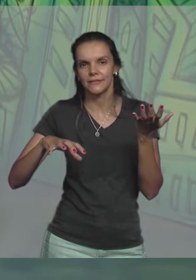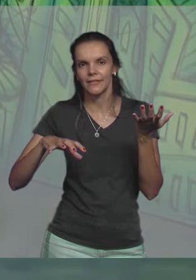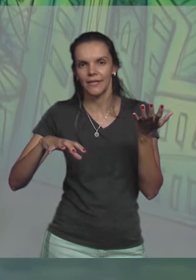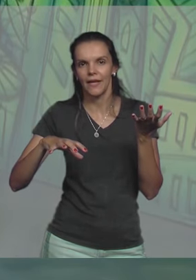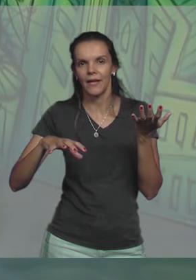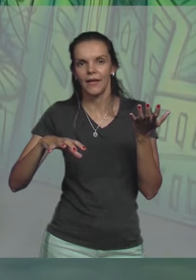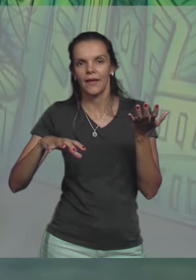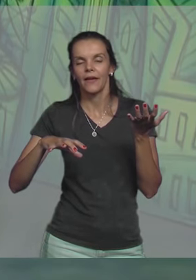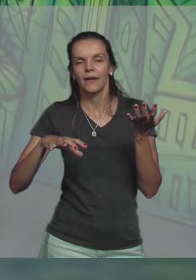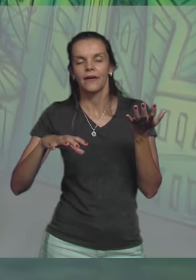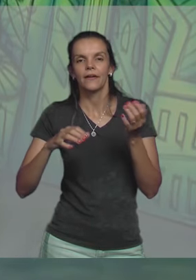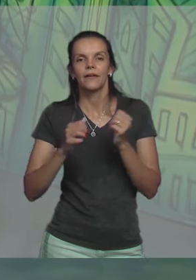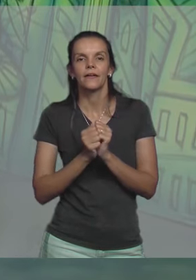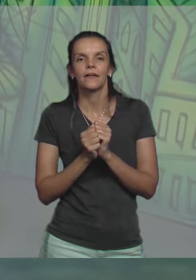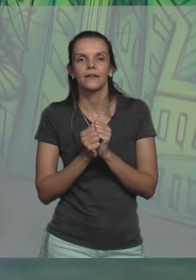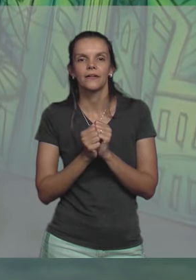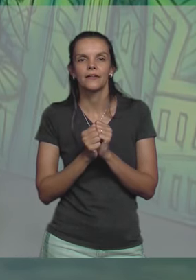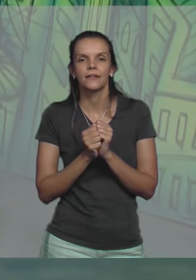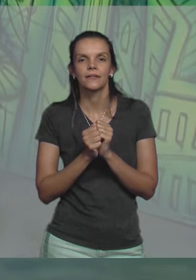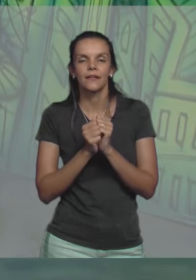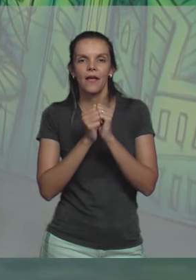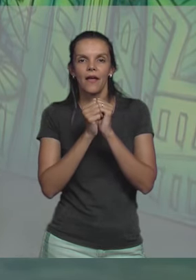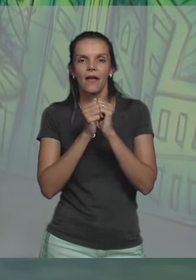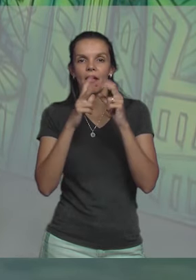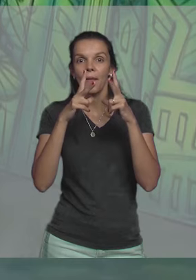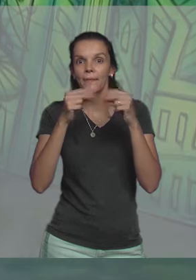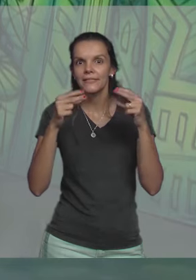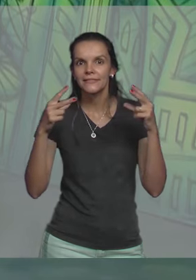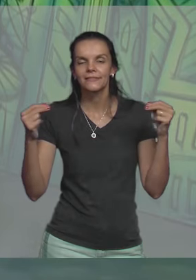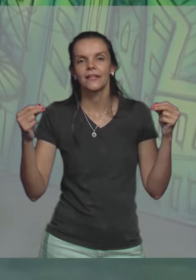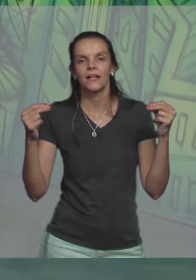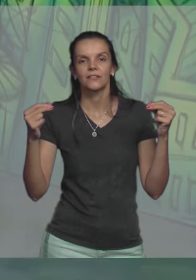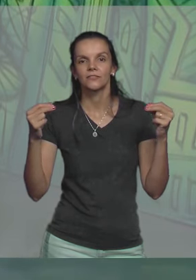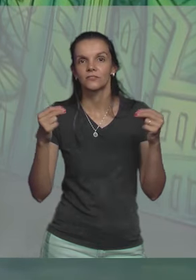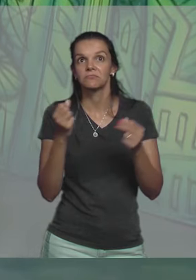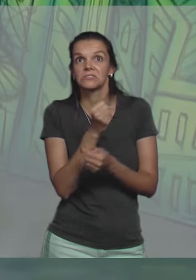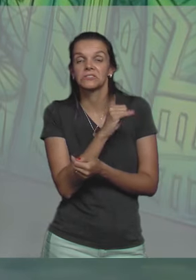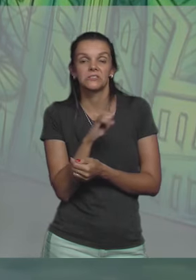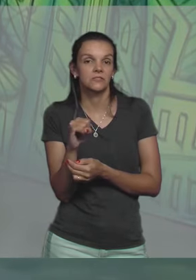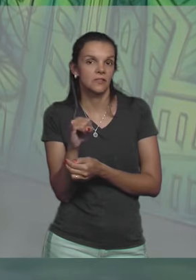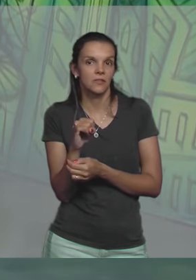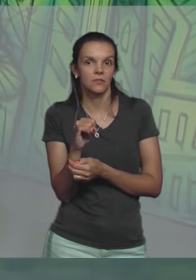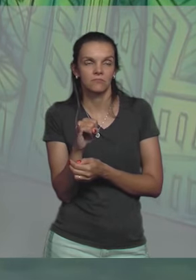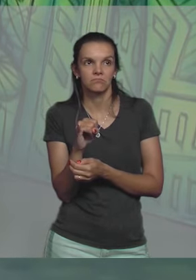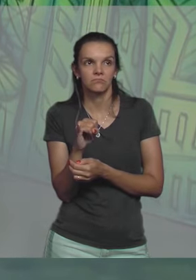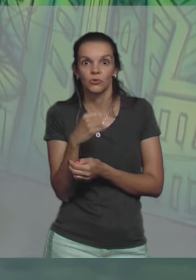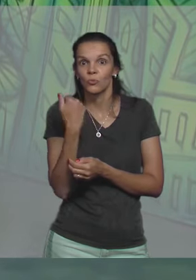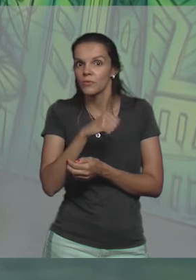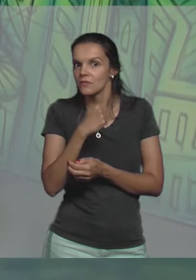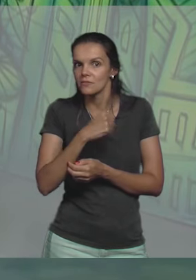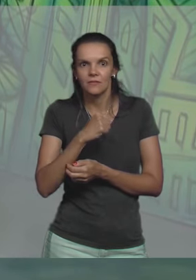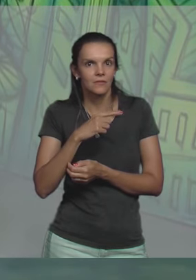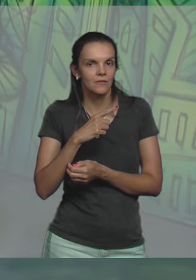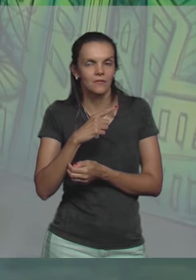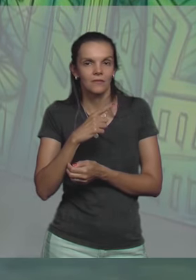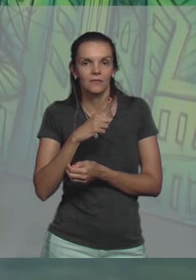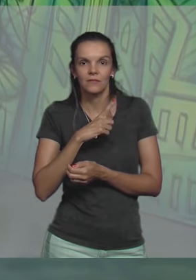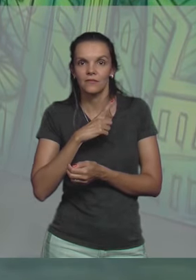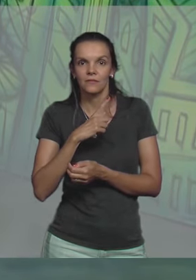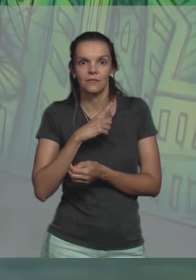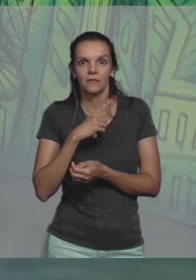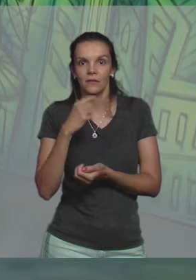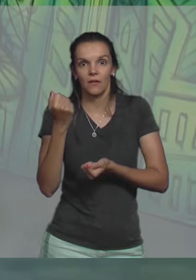que a gente não pode mais fazer. É uma cidade que, se não tiver um automóvel para se deslocar no eixo principal de Brasília, a gente